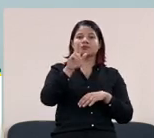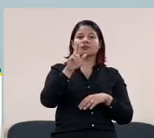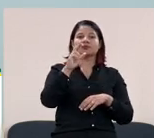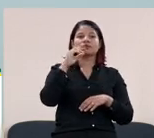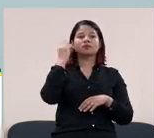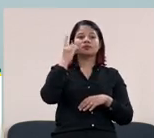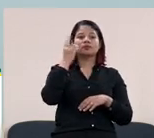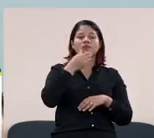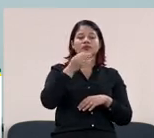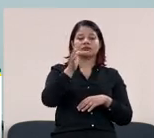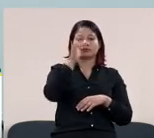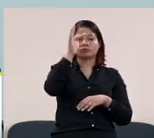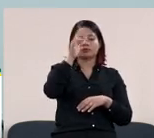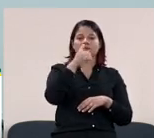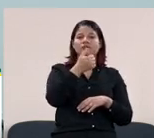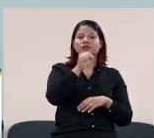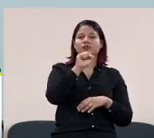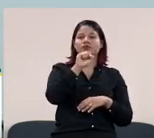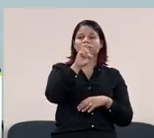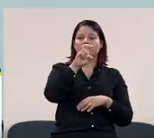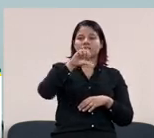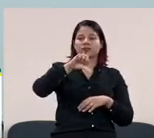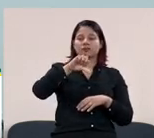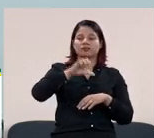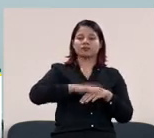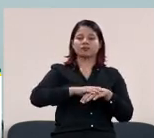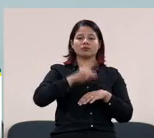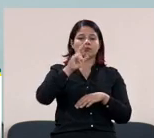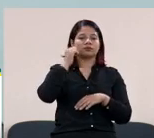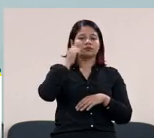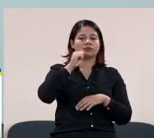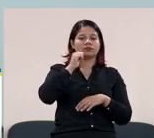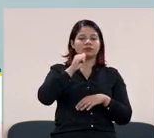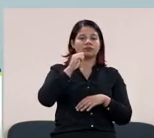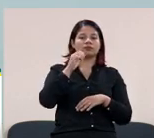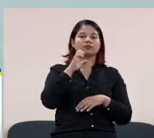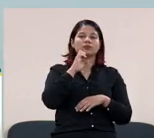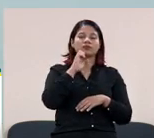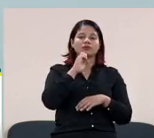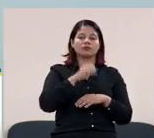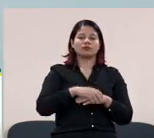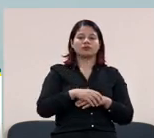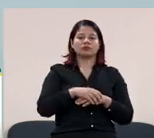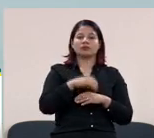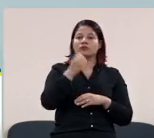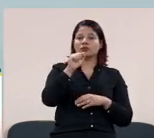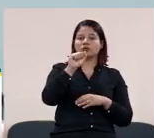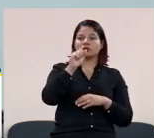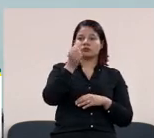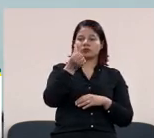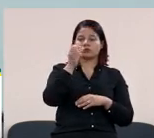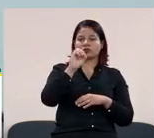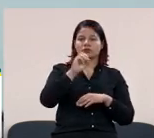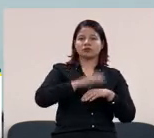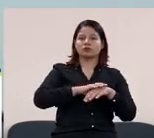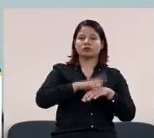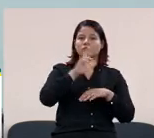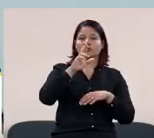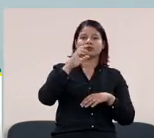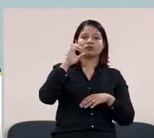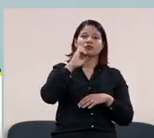Furlan, indicação 1859, de autoria do deputado Edna Alzeia, indicação 1860, de autoria do deputado Edna Alzeia,